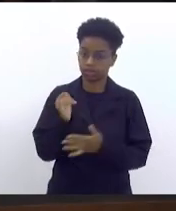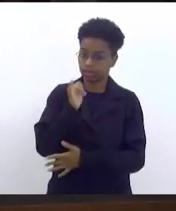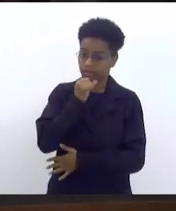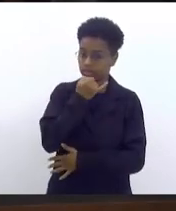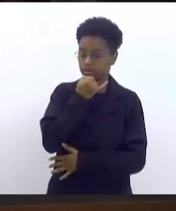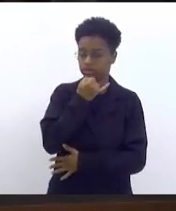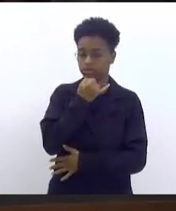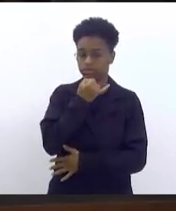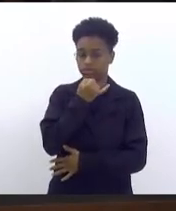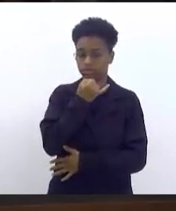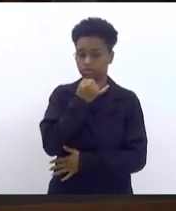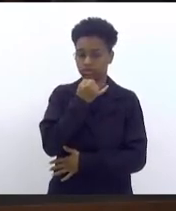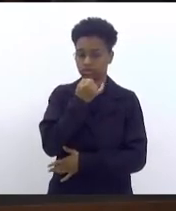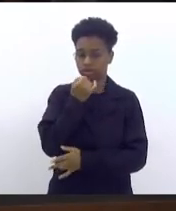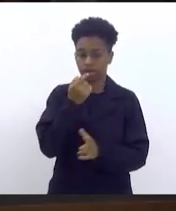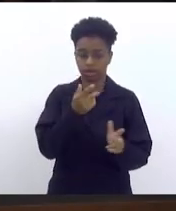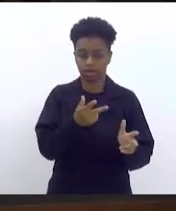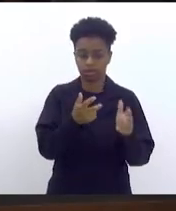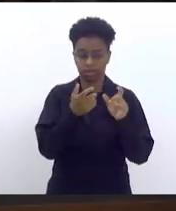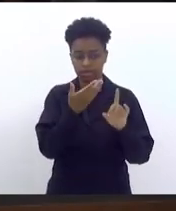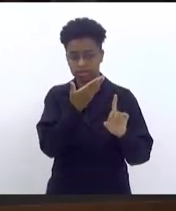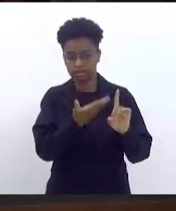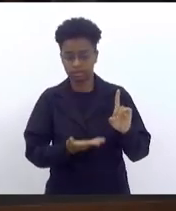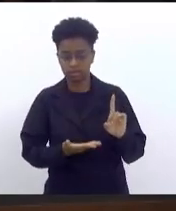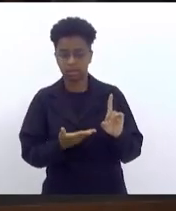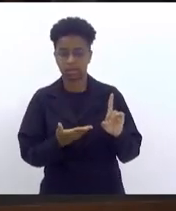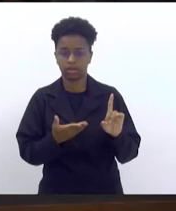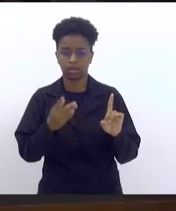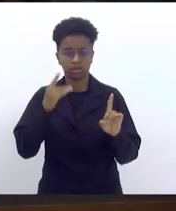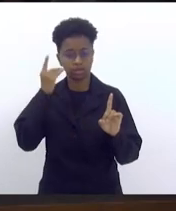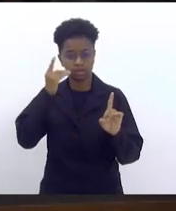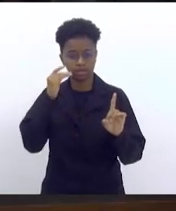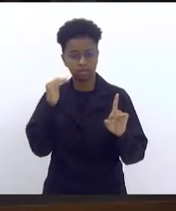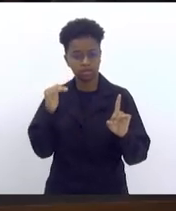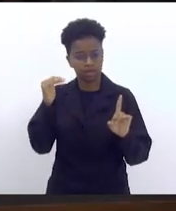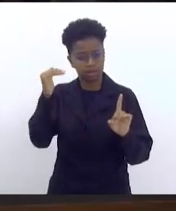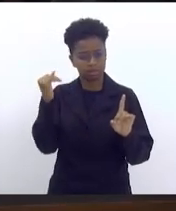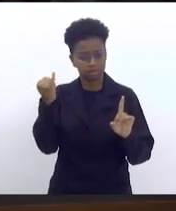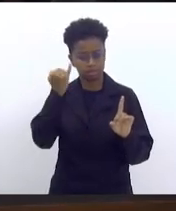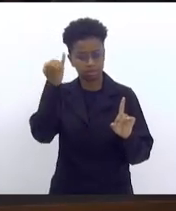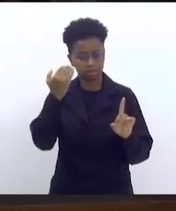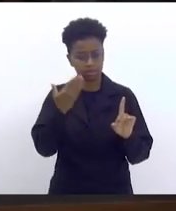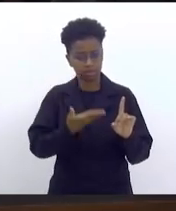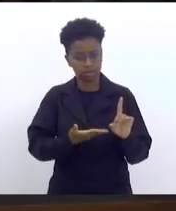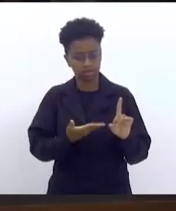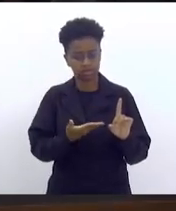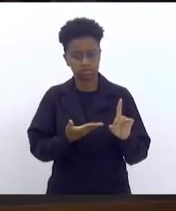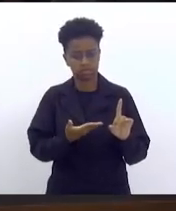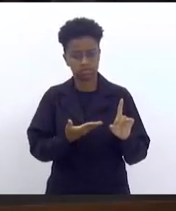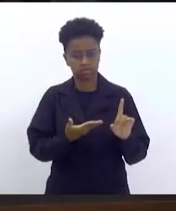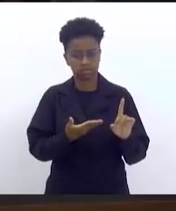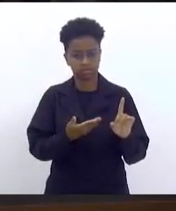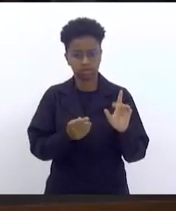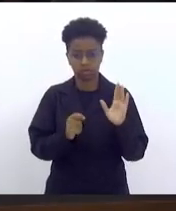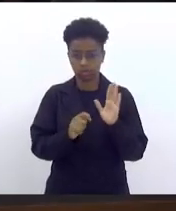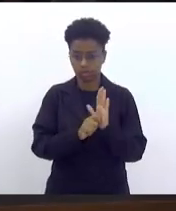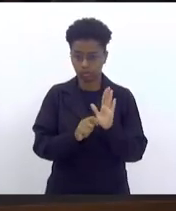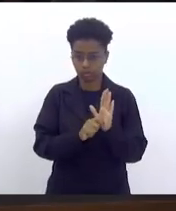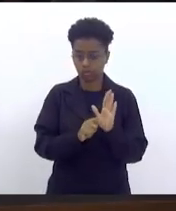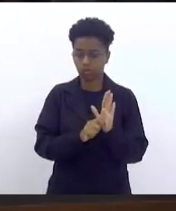é da boca de um de uma autoridade que a droga